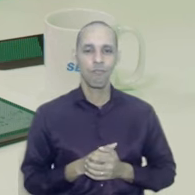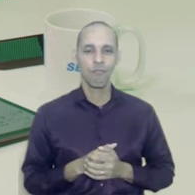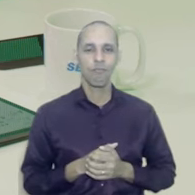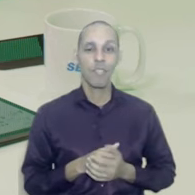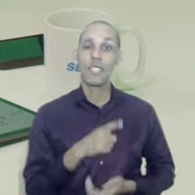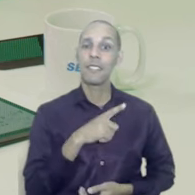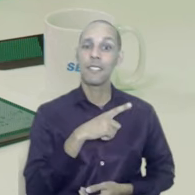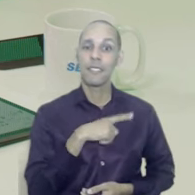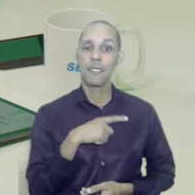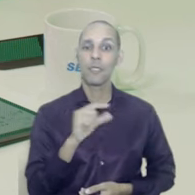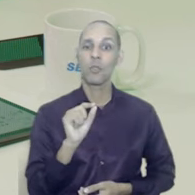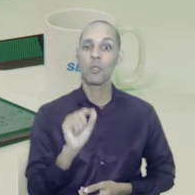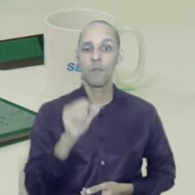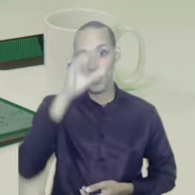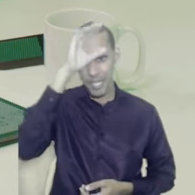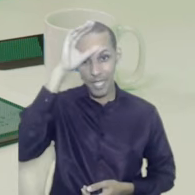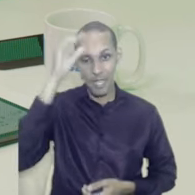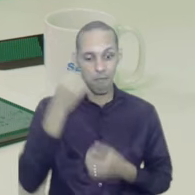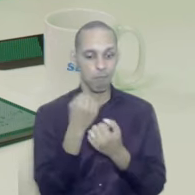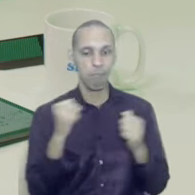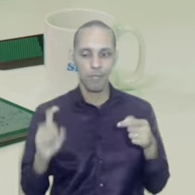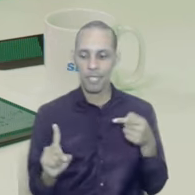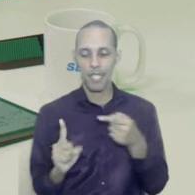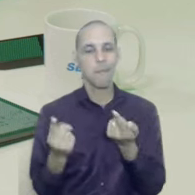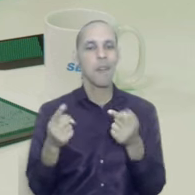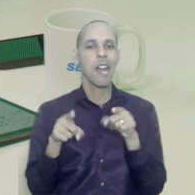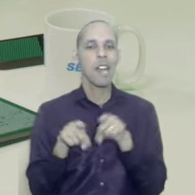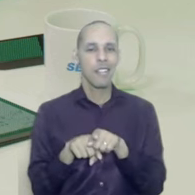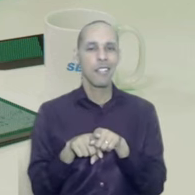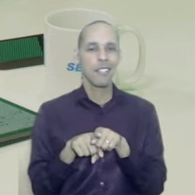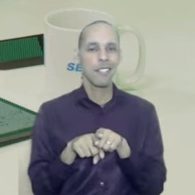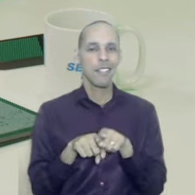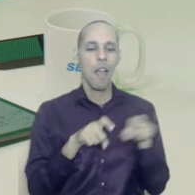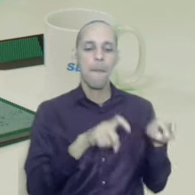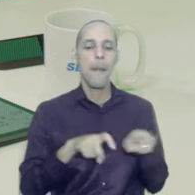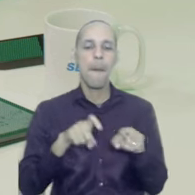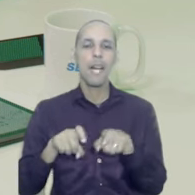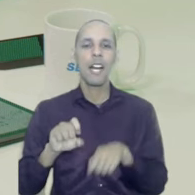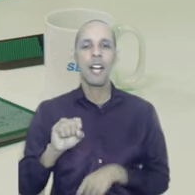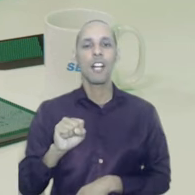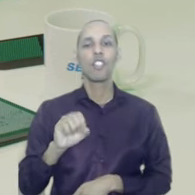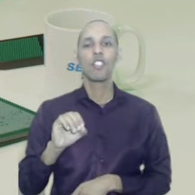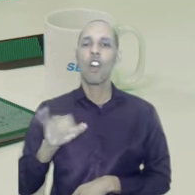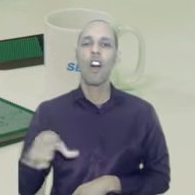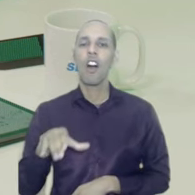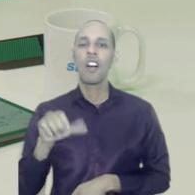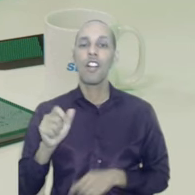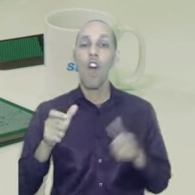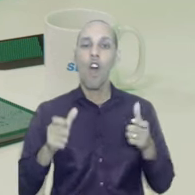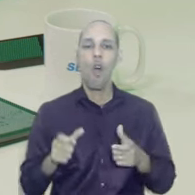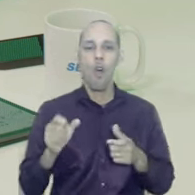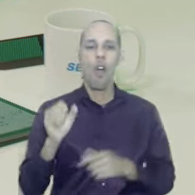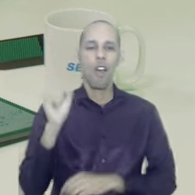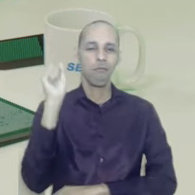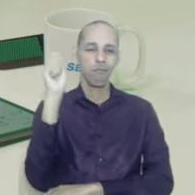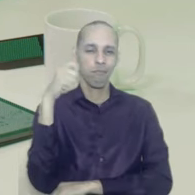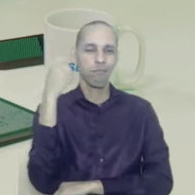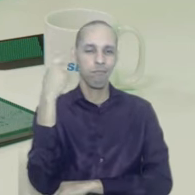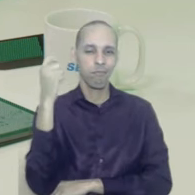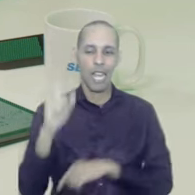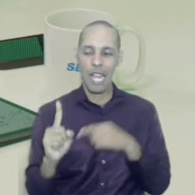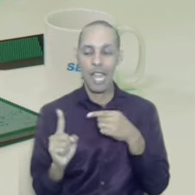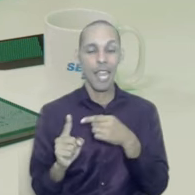um de um grande cliente parceiro nosso Hoje ele tem uma plantação de soja no Rio Grande do Sul e ele quando ele era piloto de avião inclusive ele